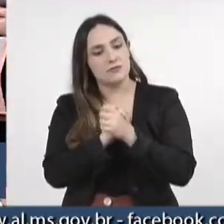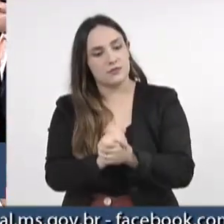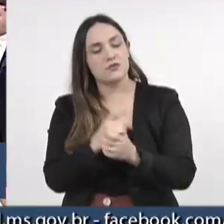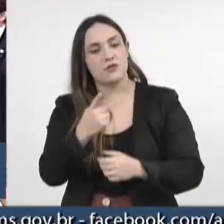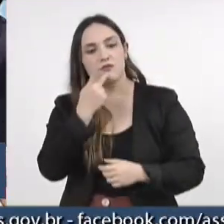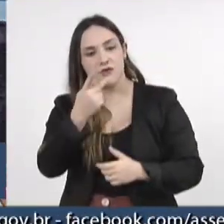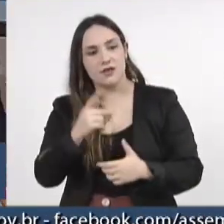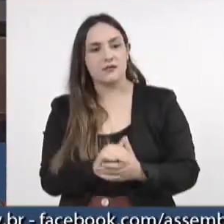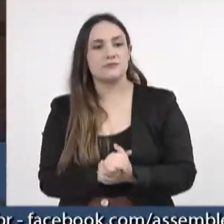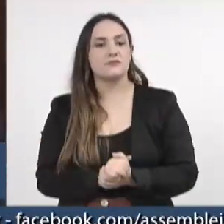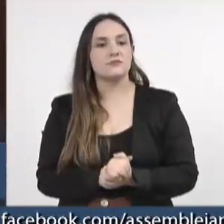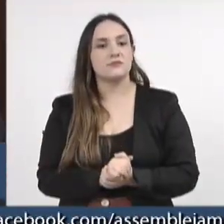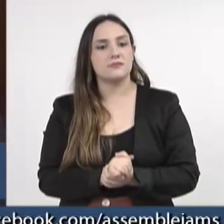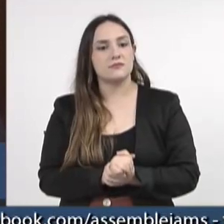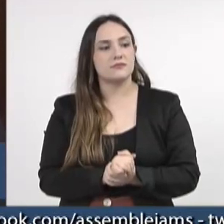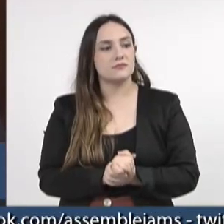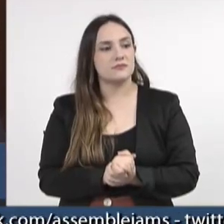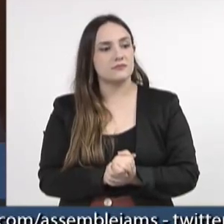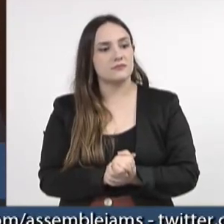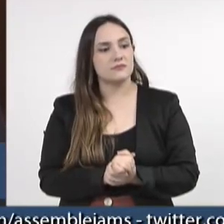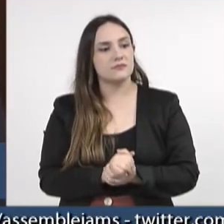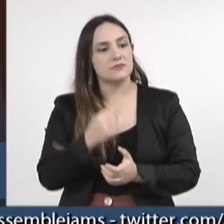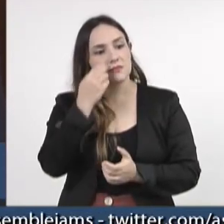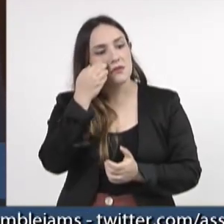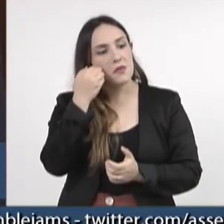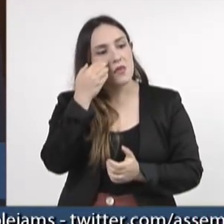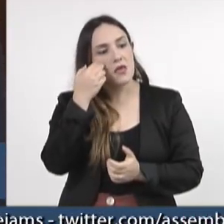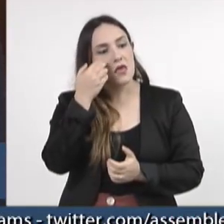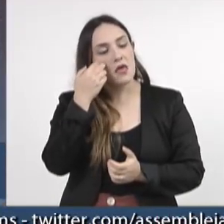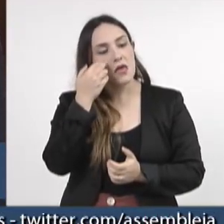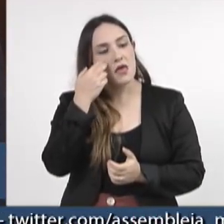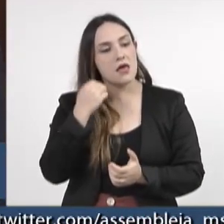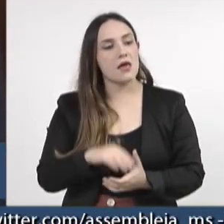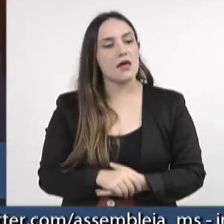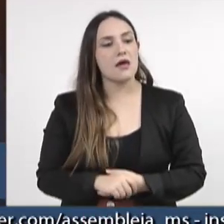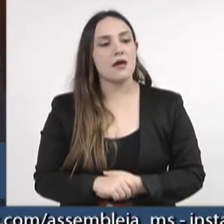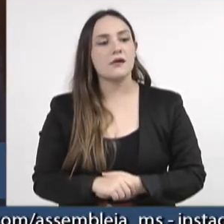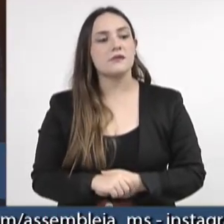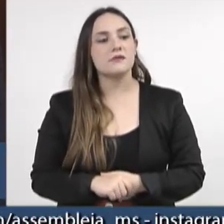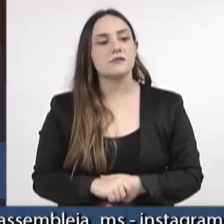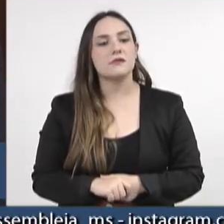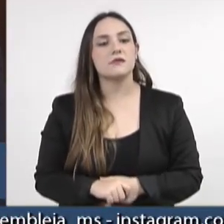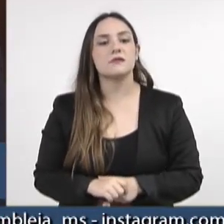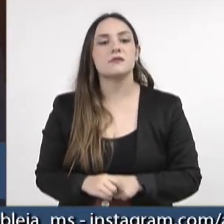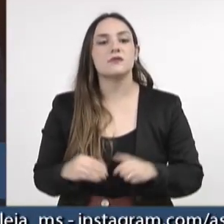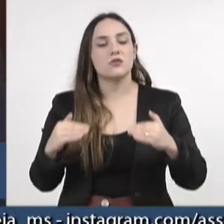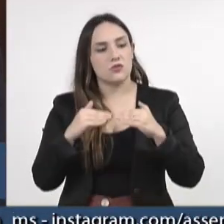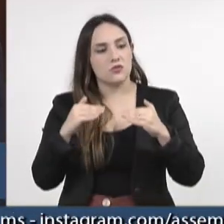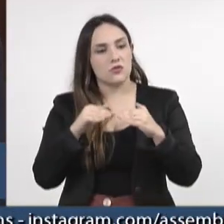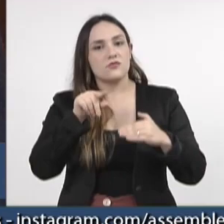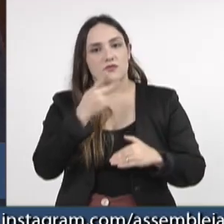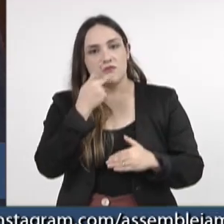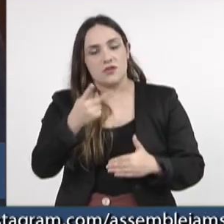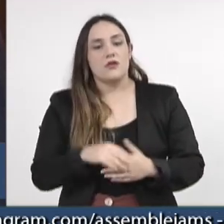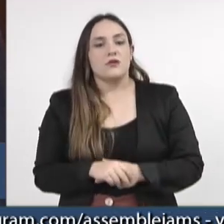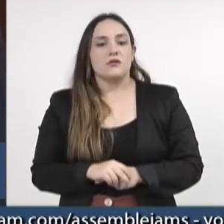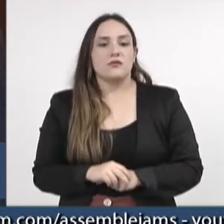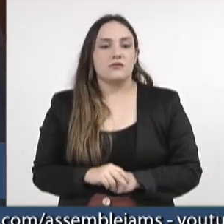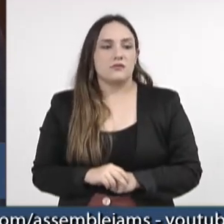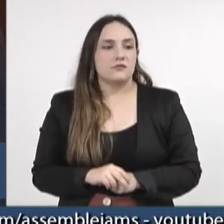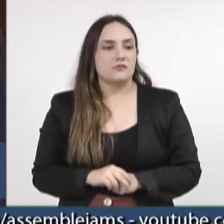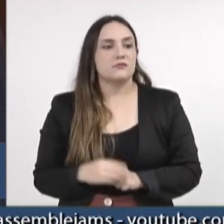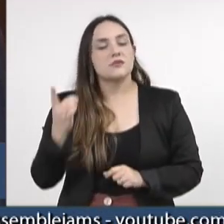estar na FamaSul, para a gente encaminhar aquilo que for possível encaminhar para resolver alguns conflitos indígenas no Mato Grosso